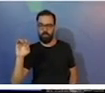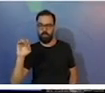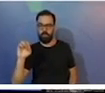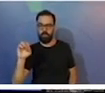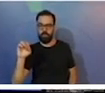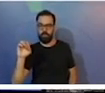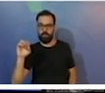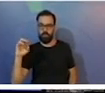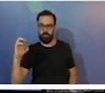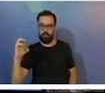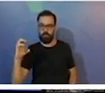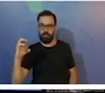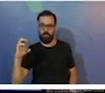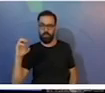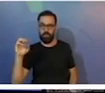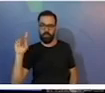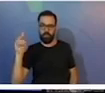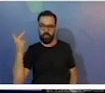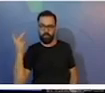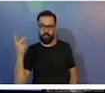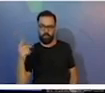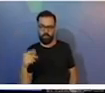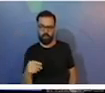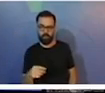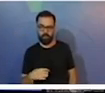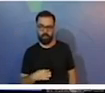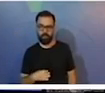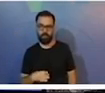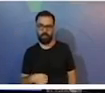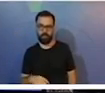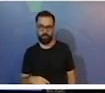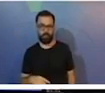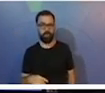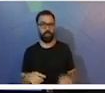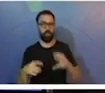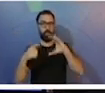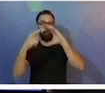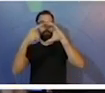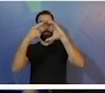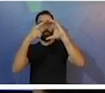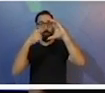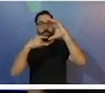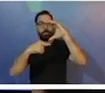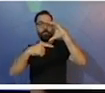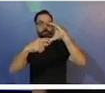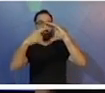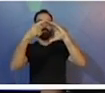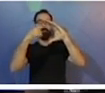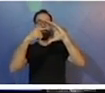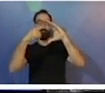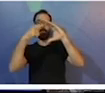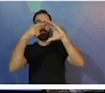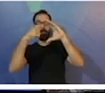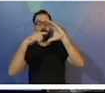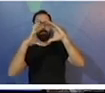volta, ele vai de cima até embaixo. Atrás também, mas com a mesma medida.